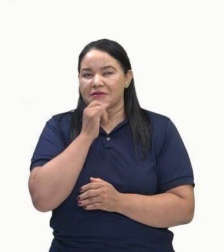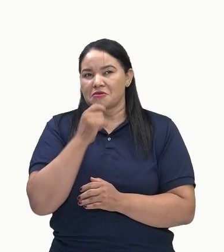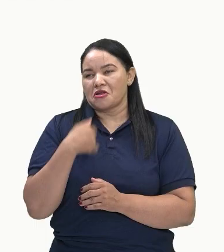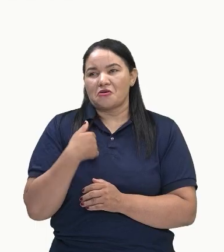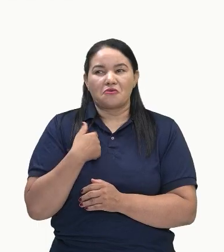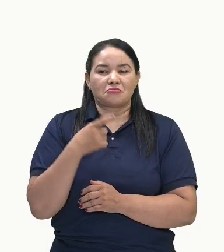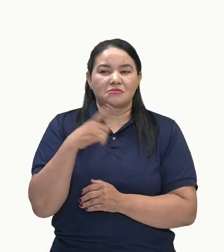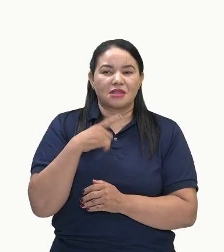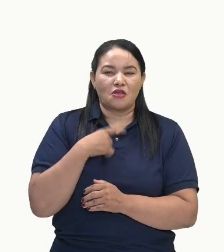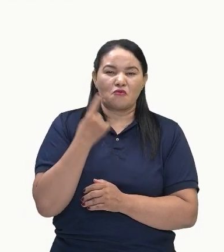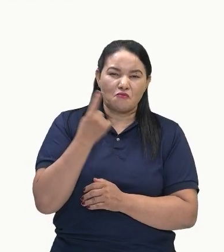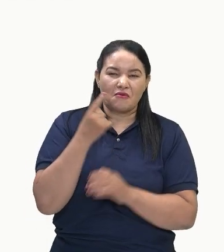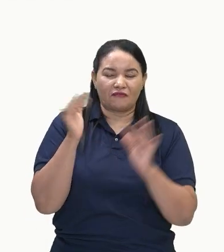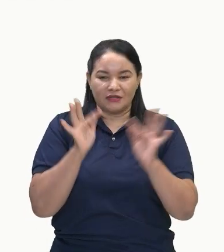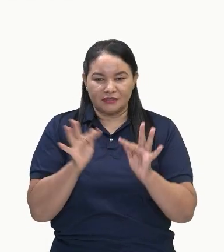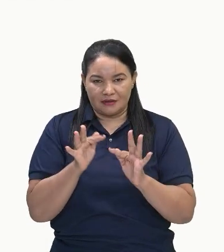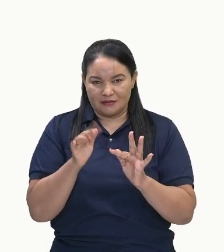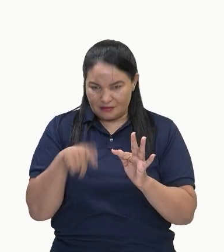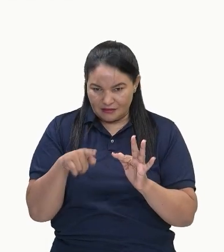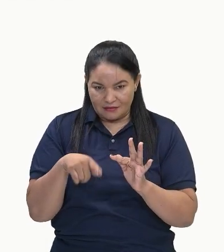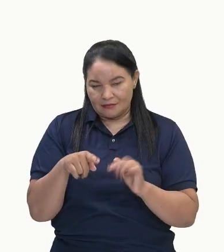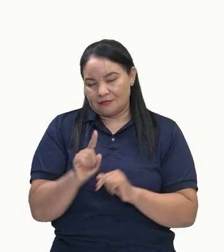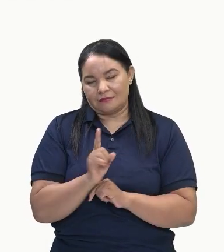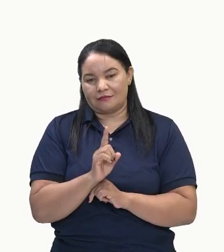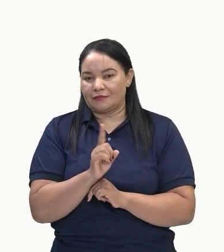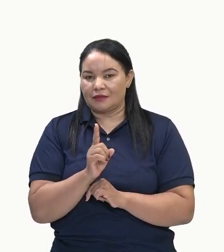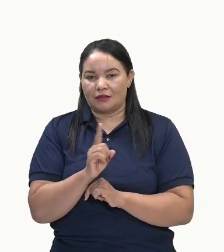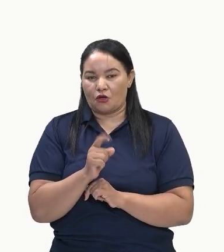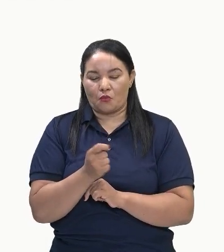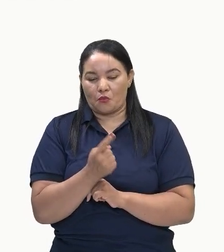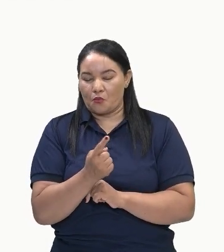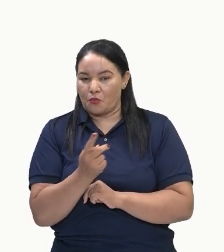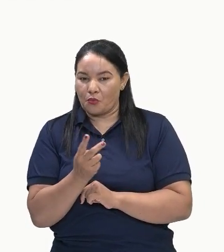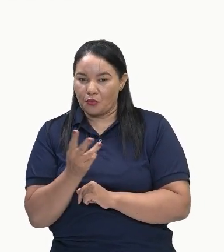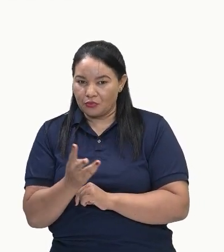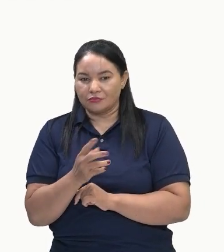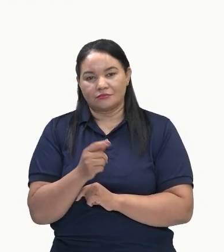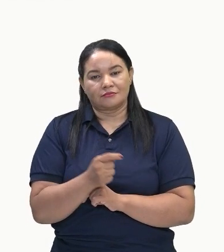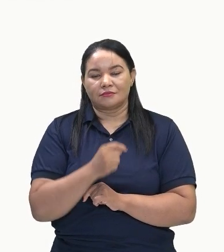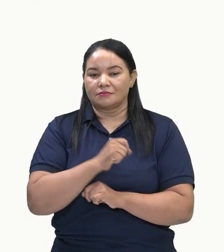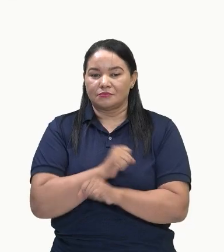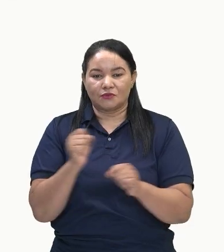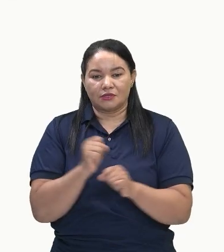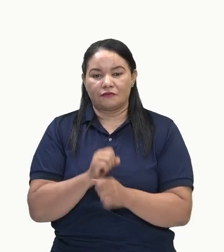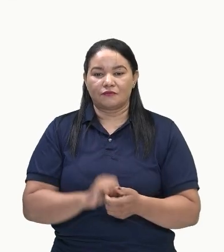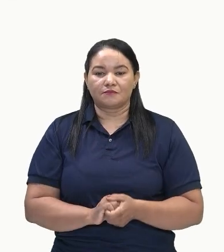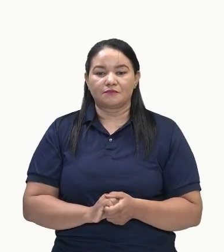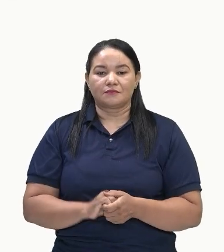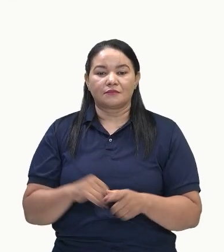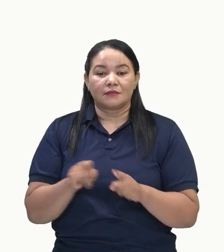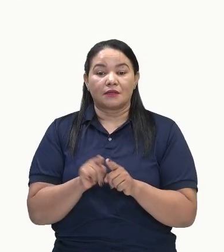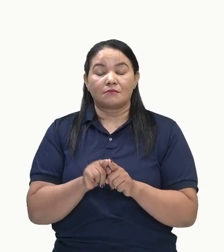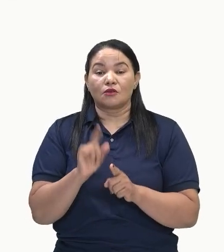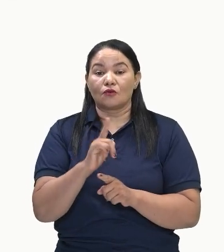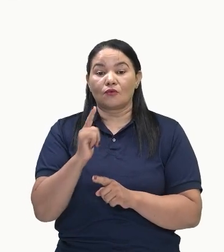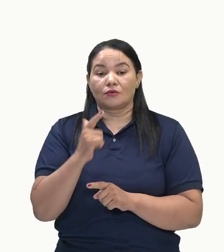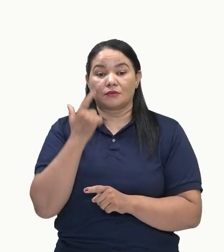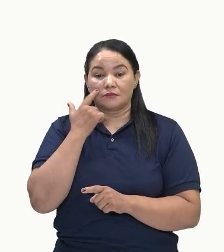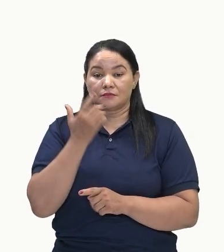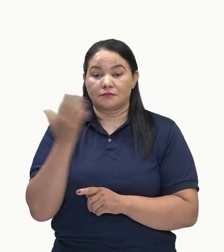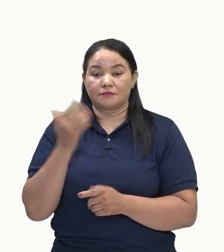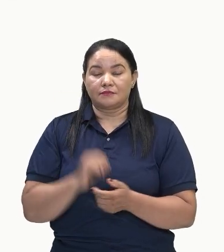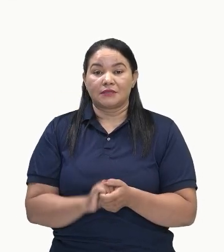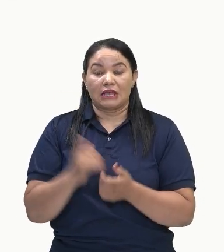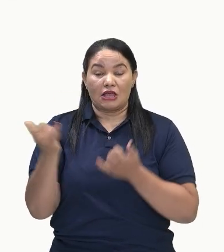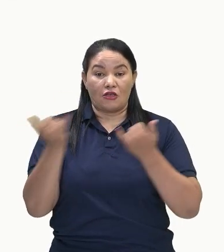eu tenho felicidade, não dá para contar. Information, aqui pode parecer que é contável, mas não é.